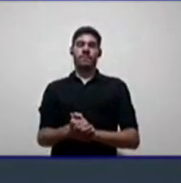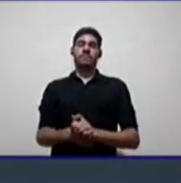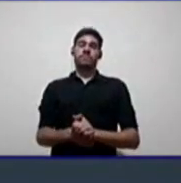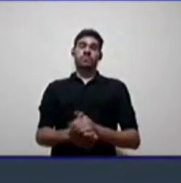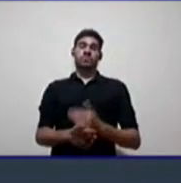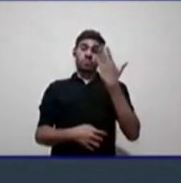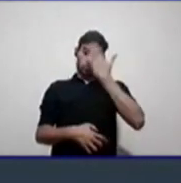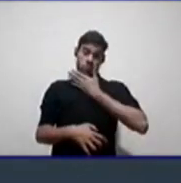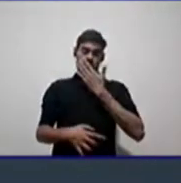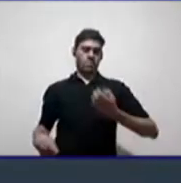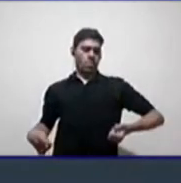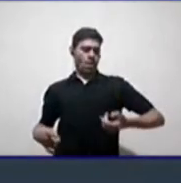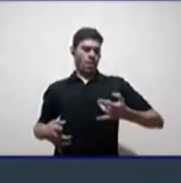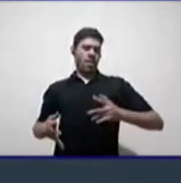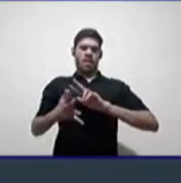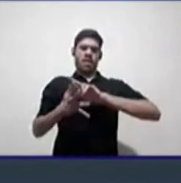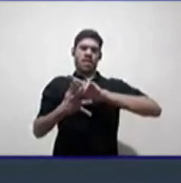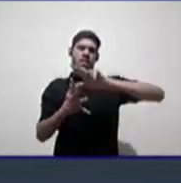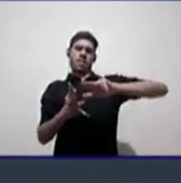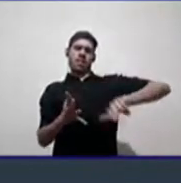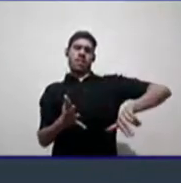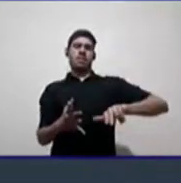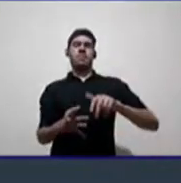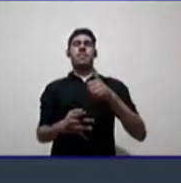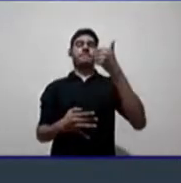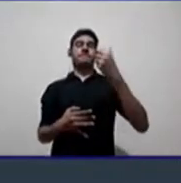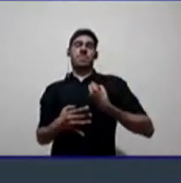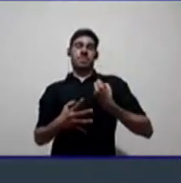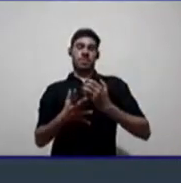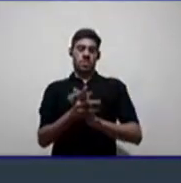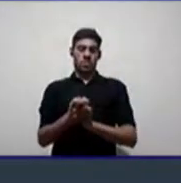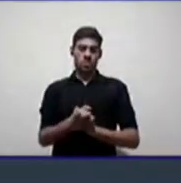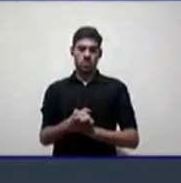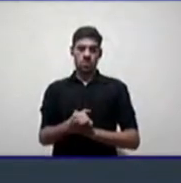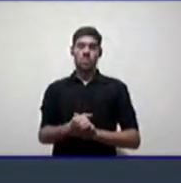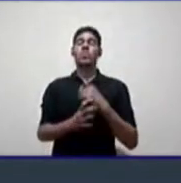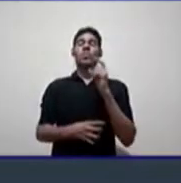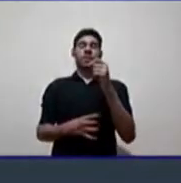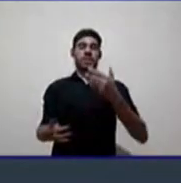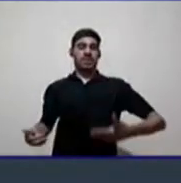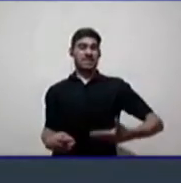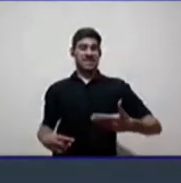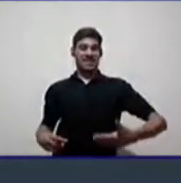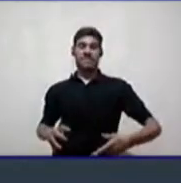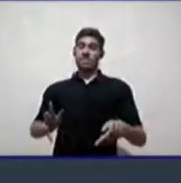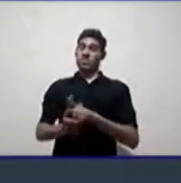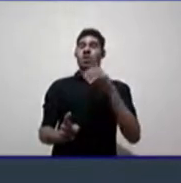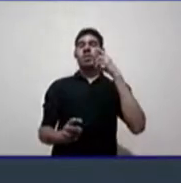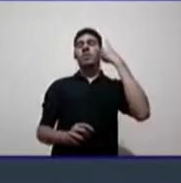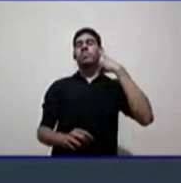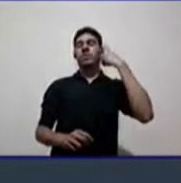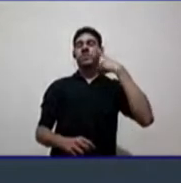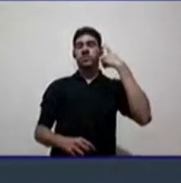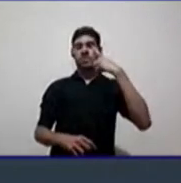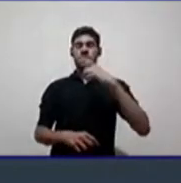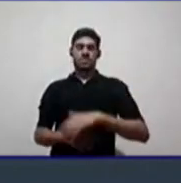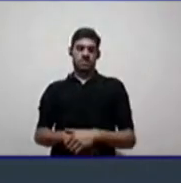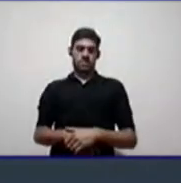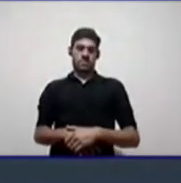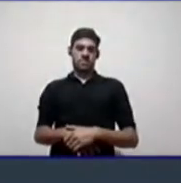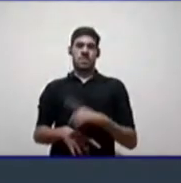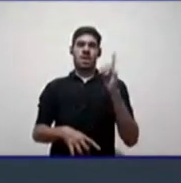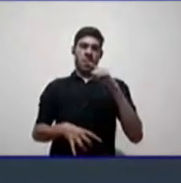de despesas diversas. E o primeiro item é justamente serviços advocatícios. Trata-se de prestação